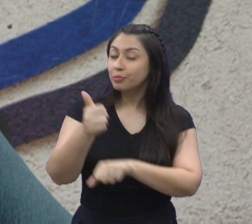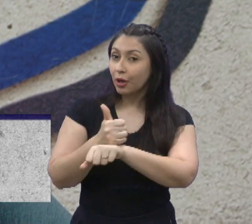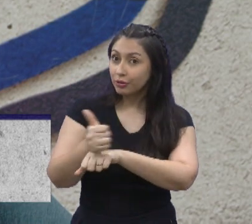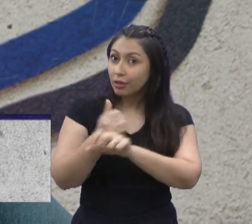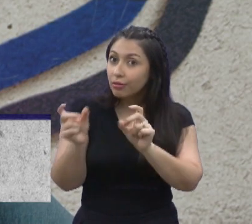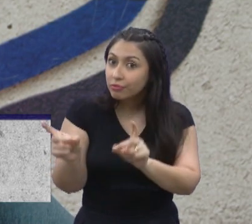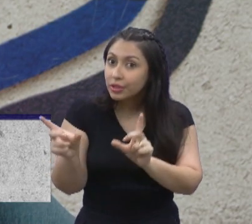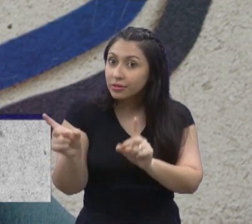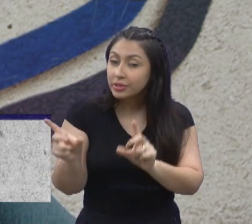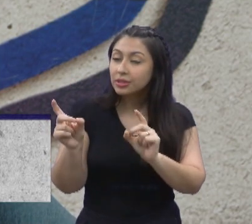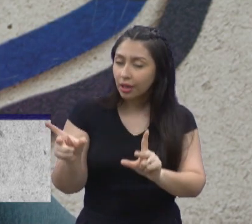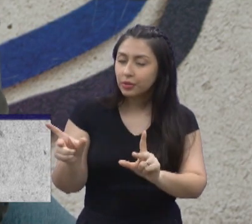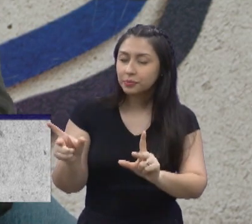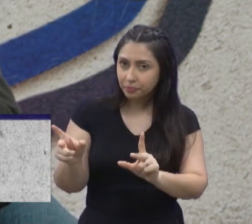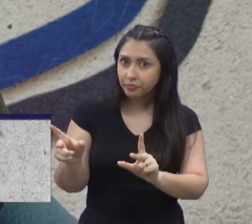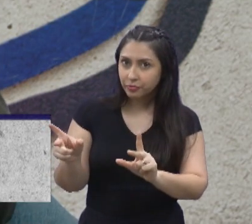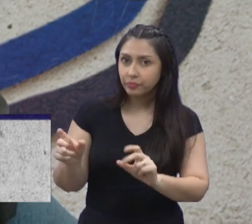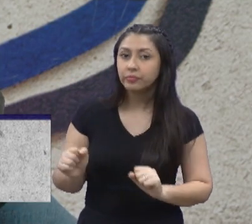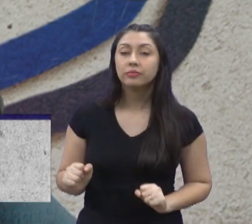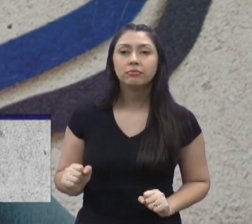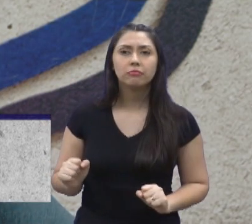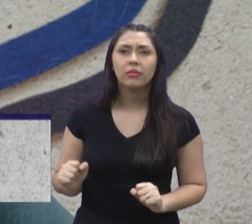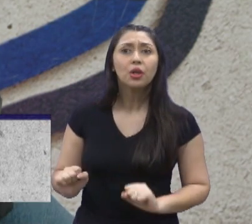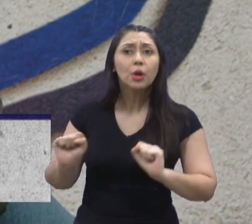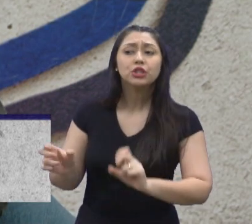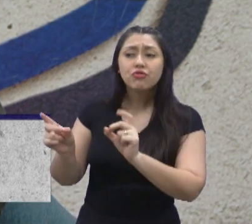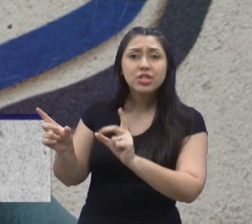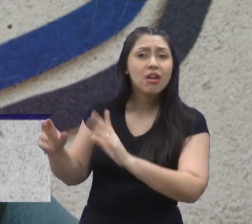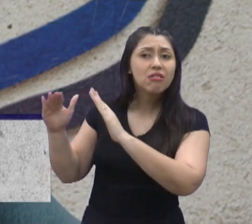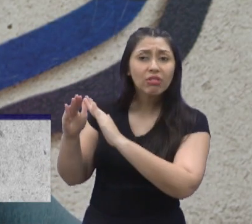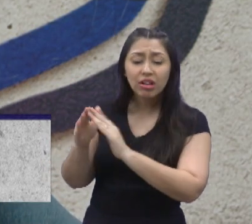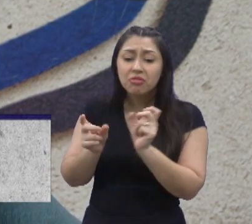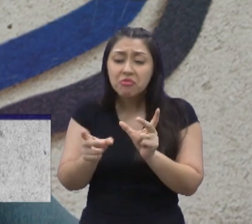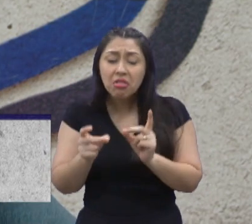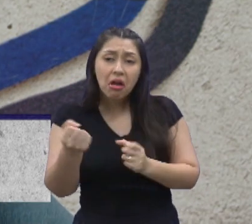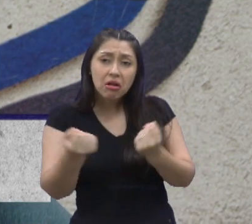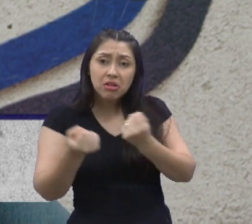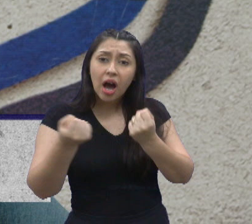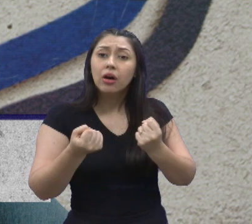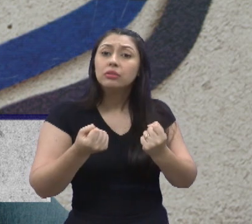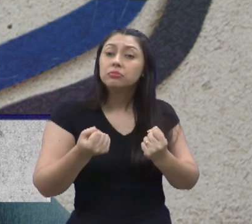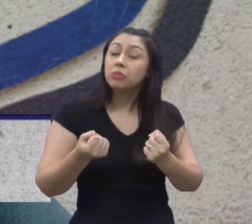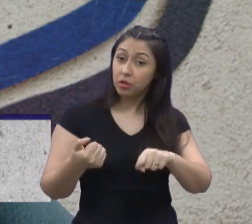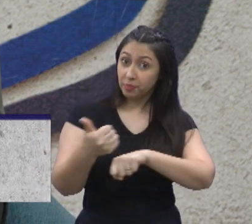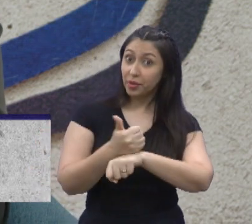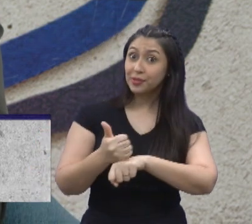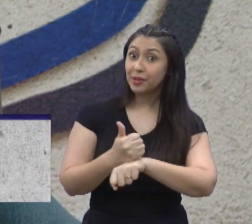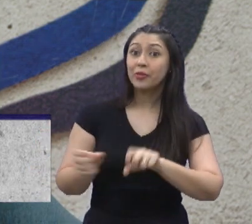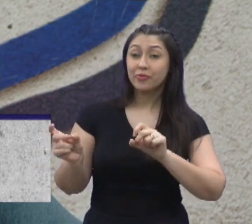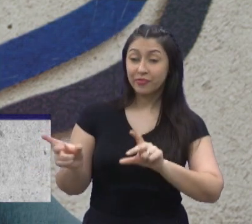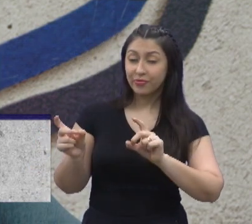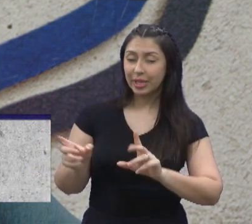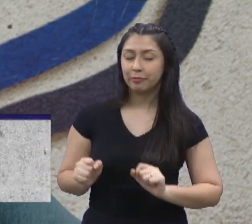profissional, trabalha com vendas, né, efetivamente. Corretor de imóveis, venda de carros, ele está ali como um profissional da vendas, né?